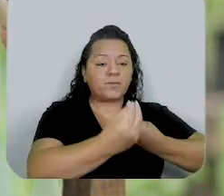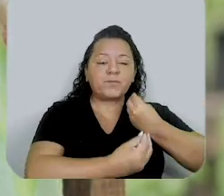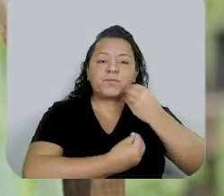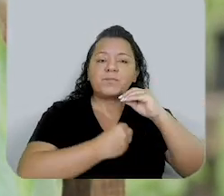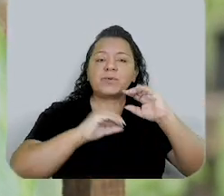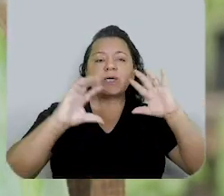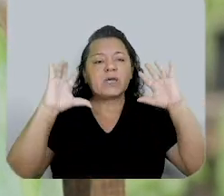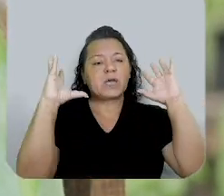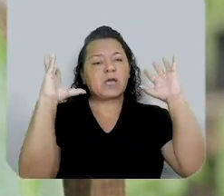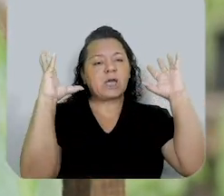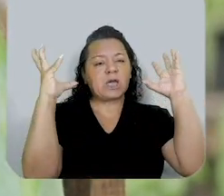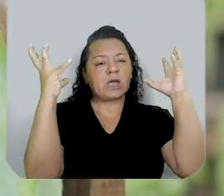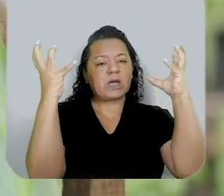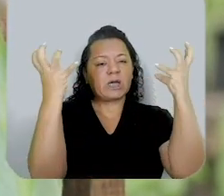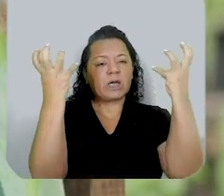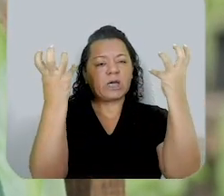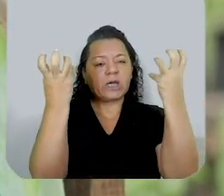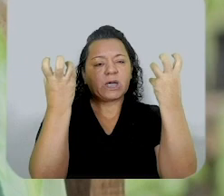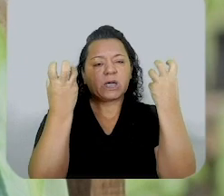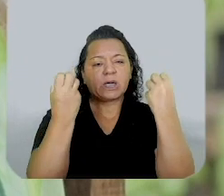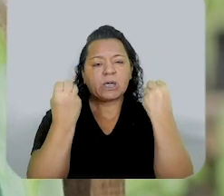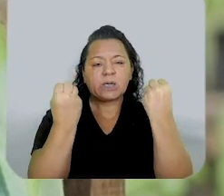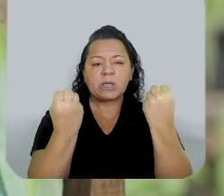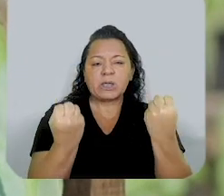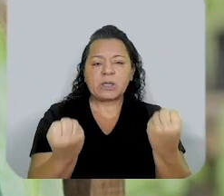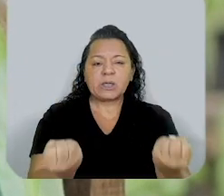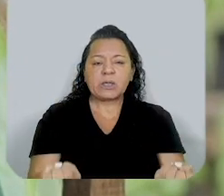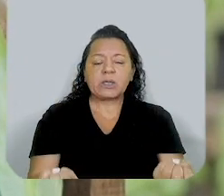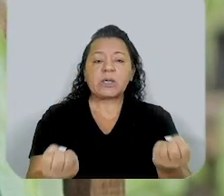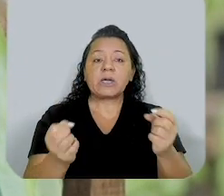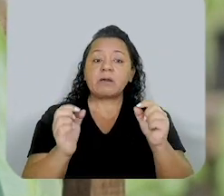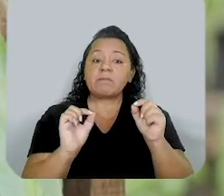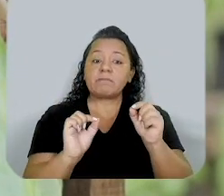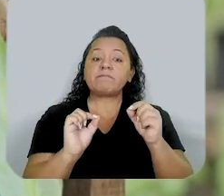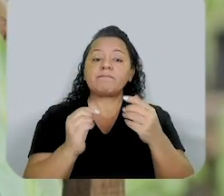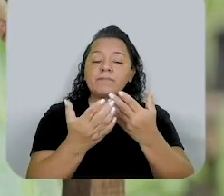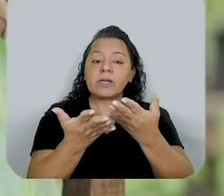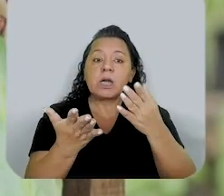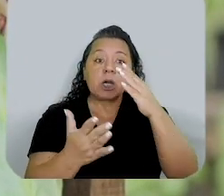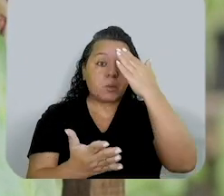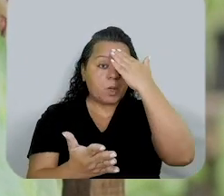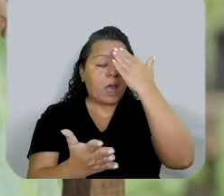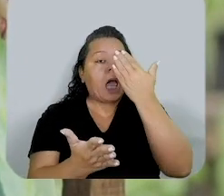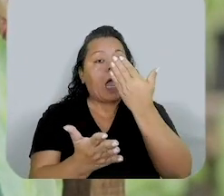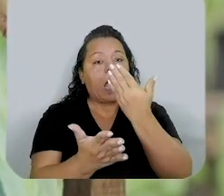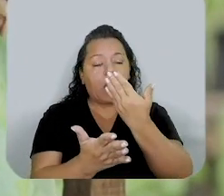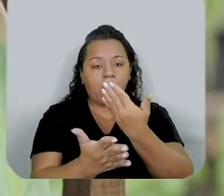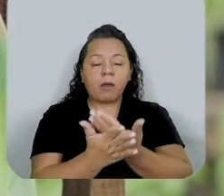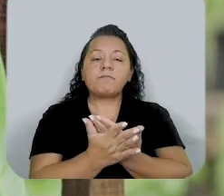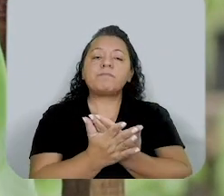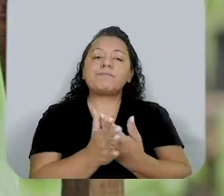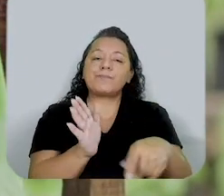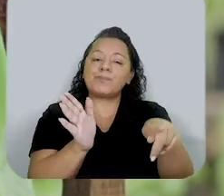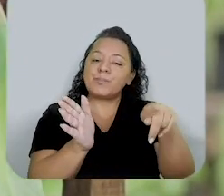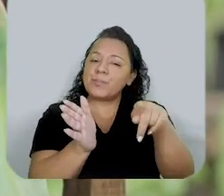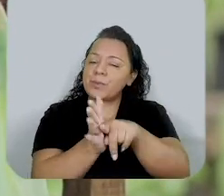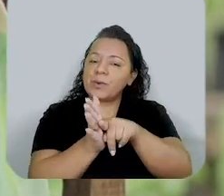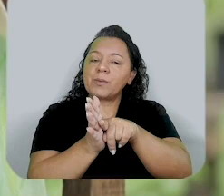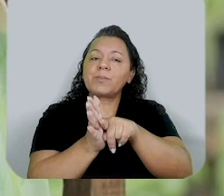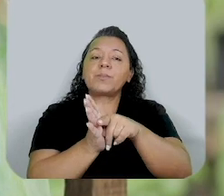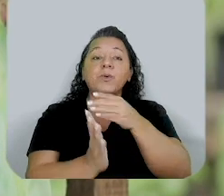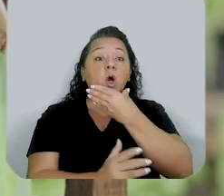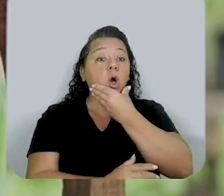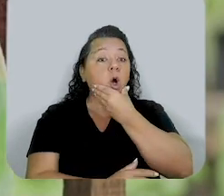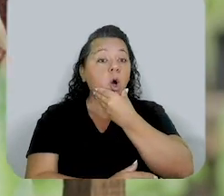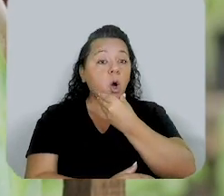acredito que ele seja isso. Eu acredito sim, consequências nossas, né? Nós sofremos porque